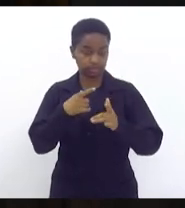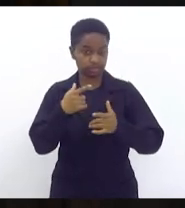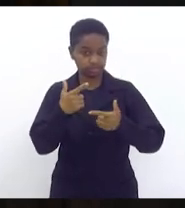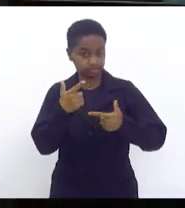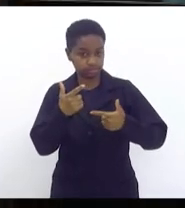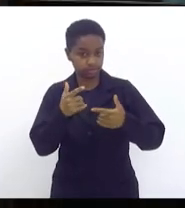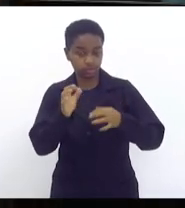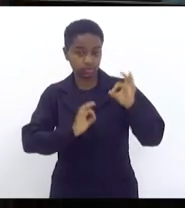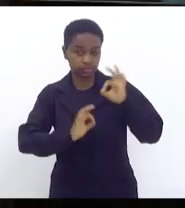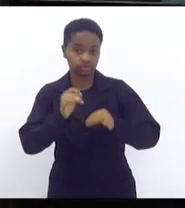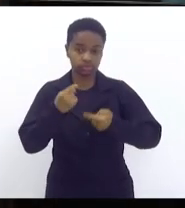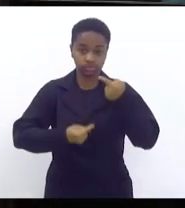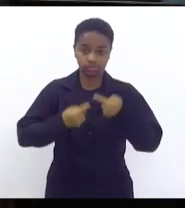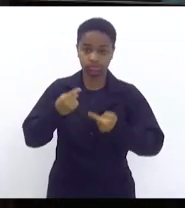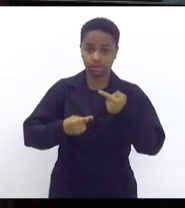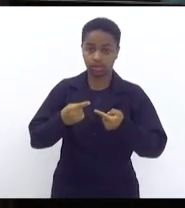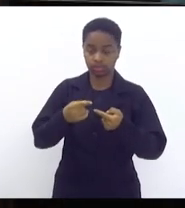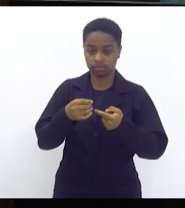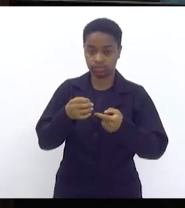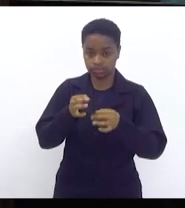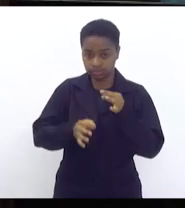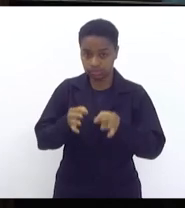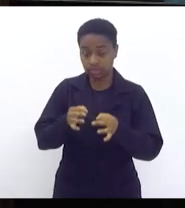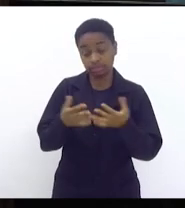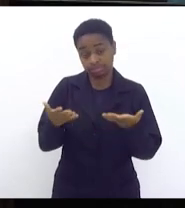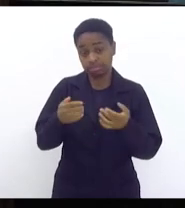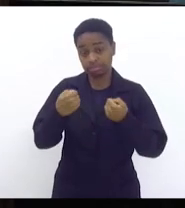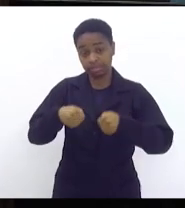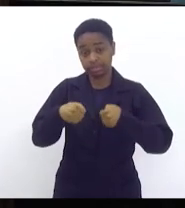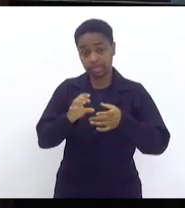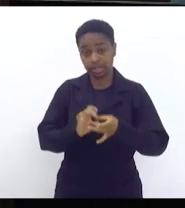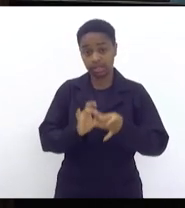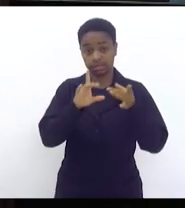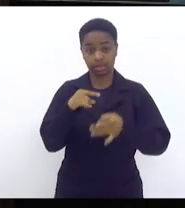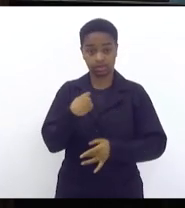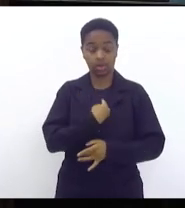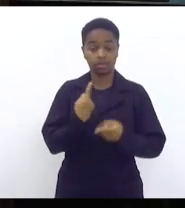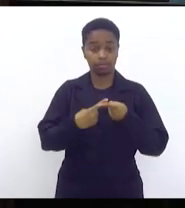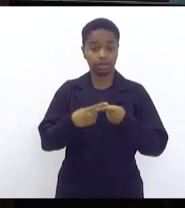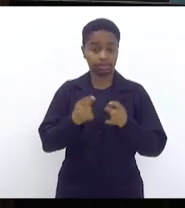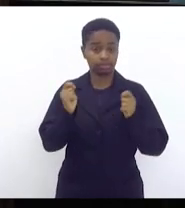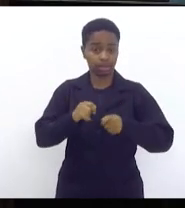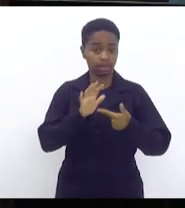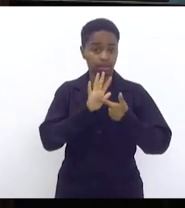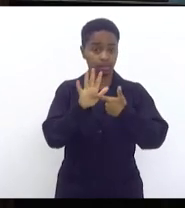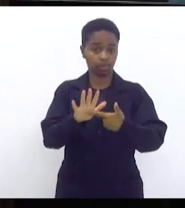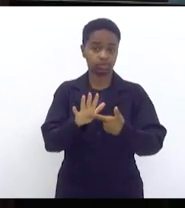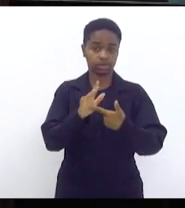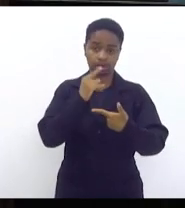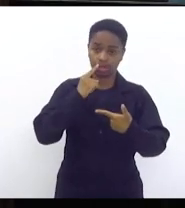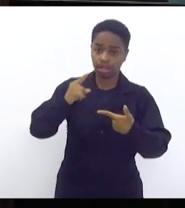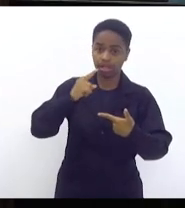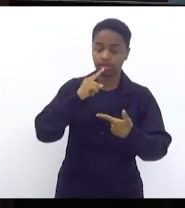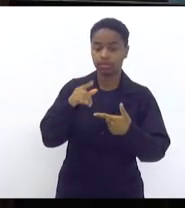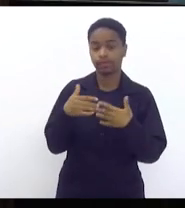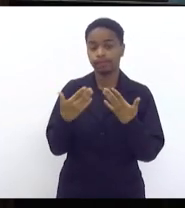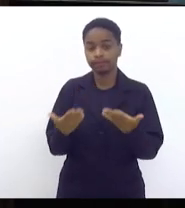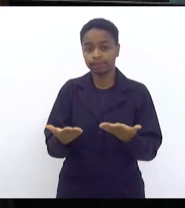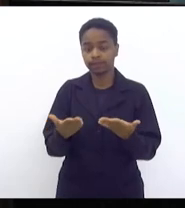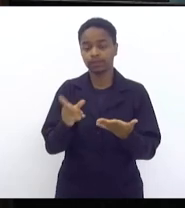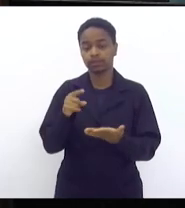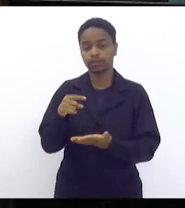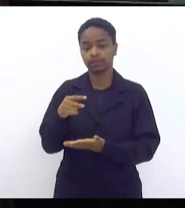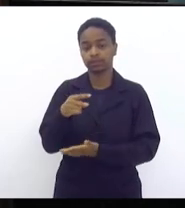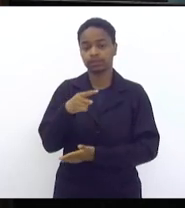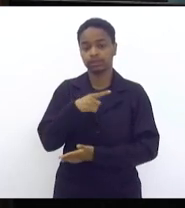libere essa casa, porque aí sim essa casa teria atribuição para apresentar esse questionamento. Então, nós